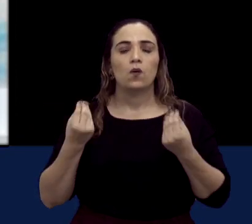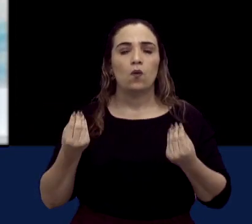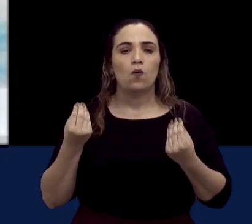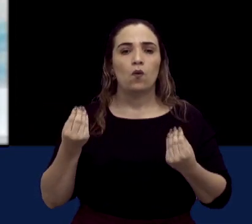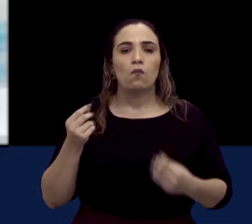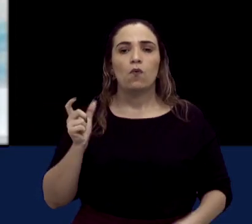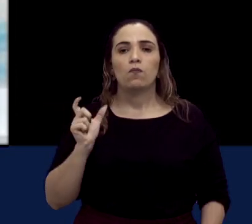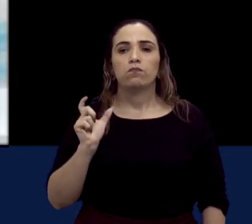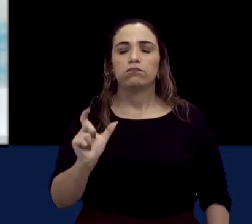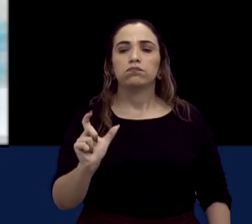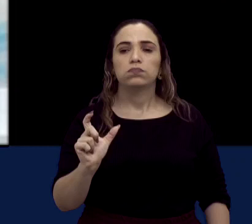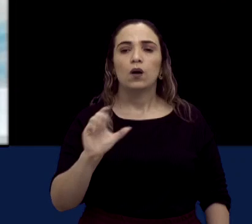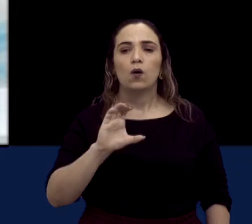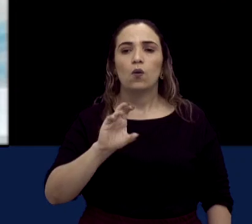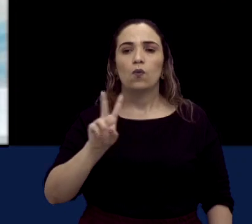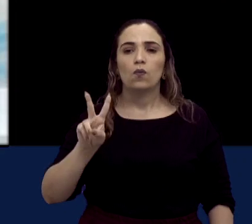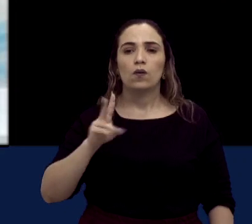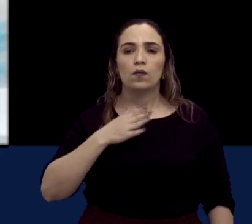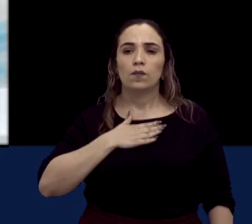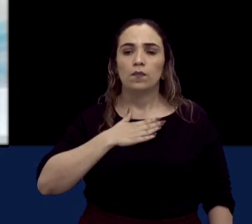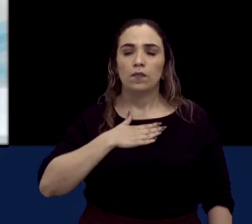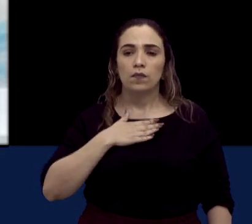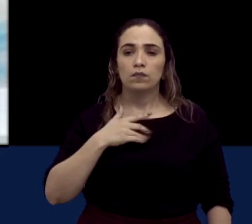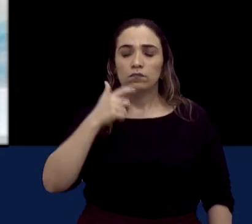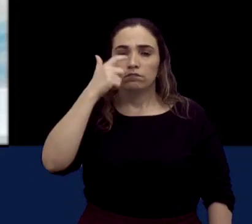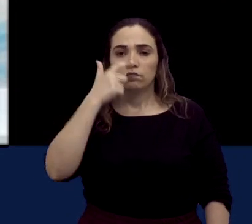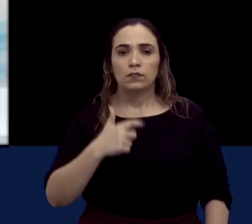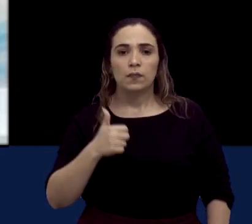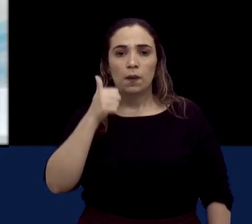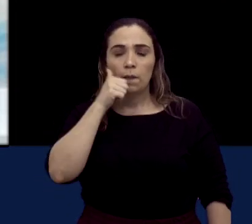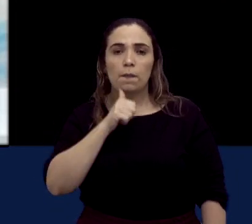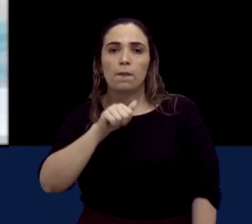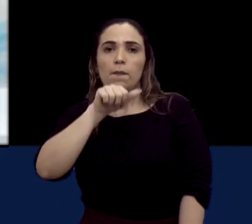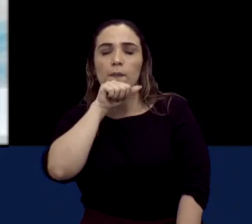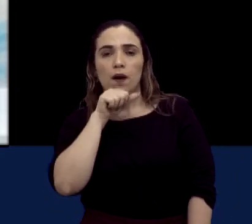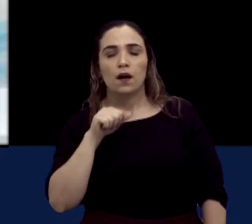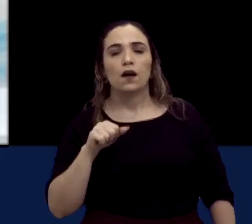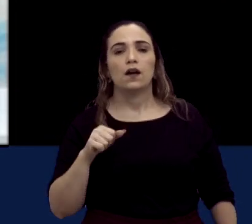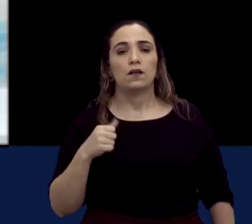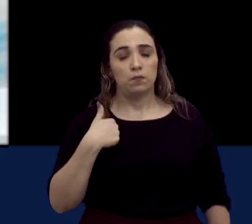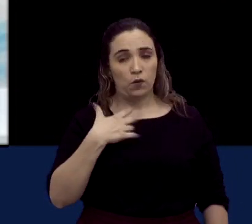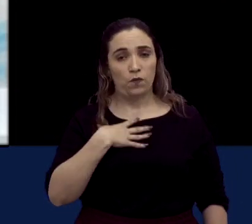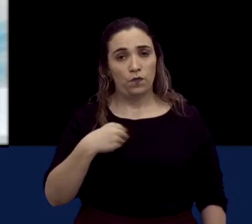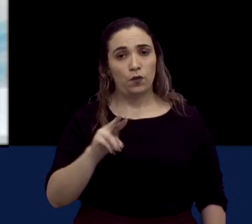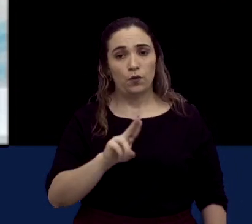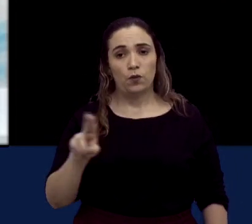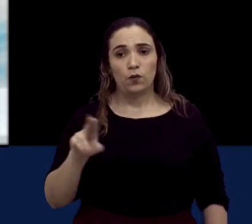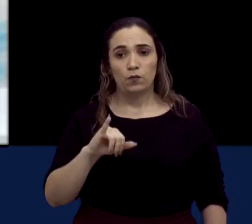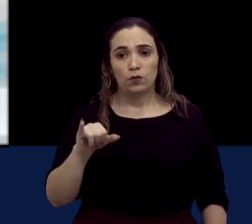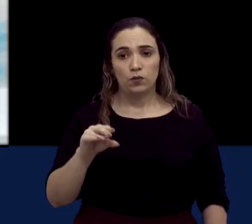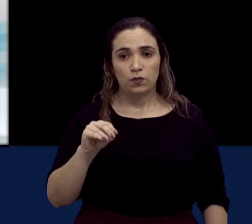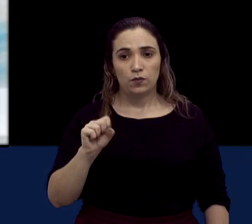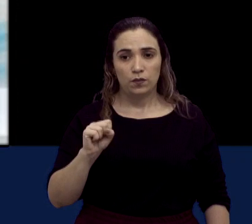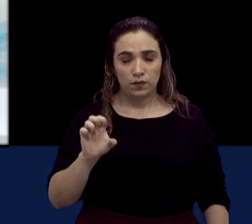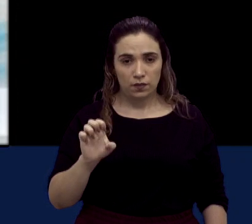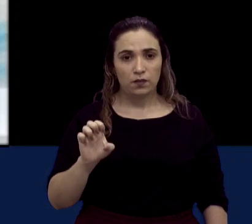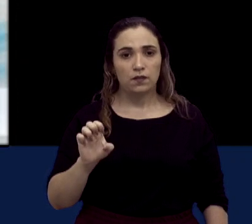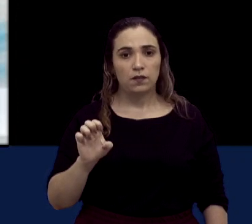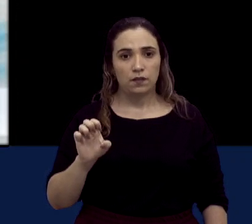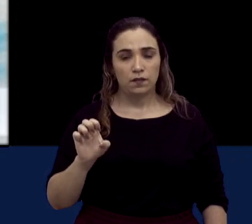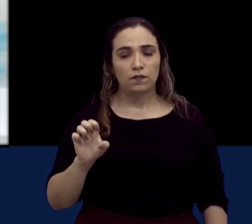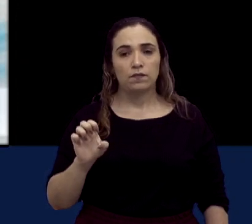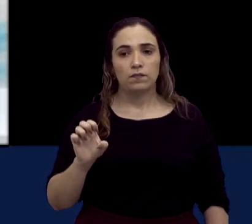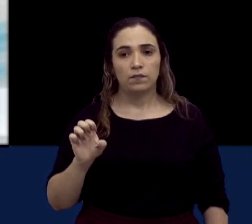que tu é? Aí eu pensei aqui, eu sou mãe do José, primeiro de tudo, antes do profissional, eu sou uma pessoa,